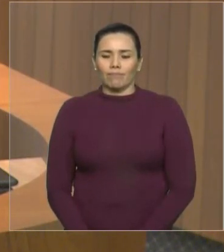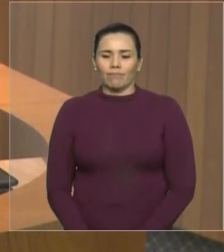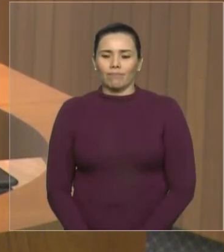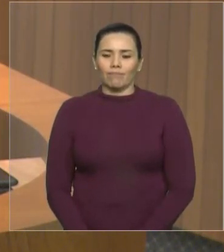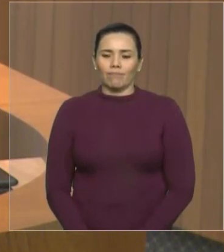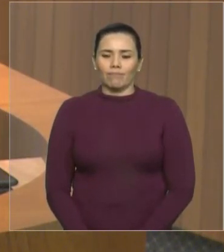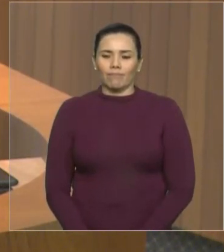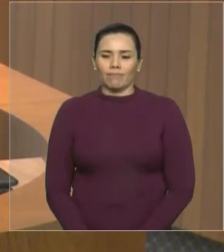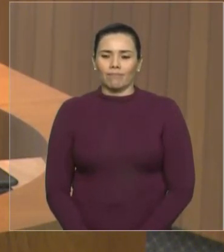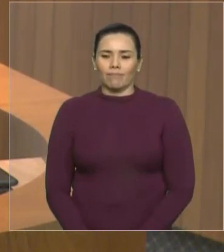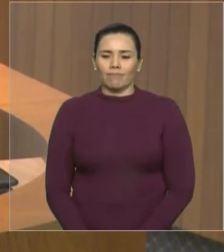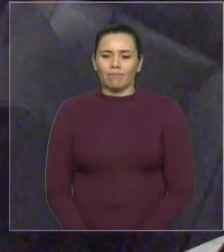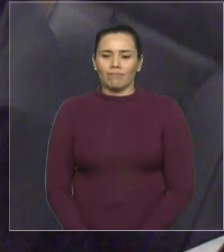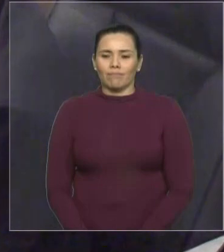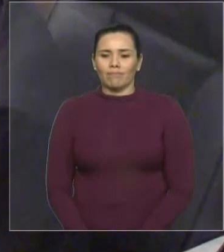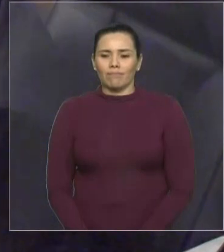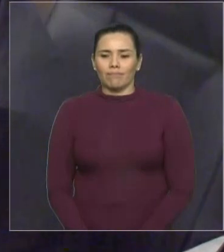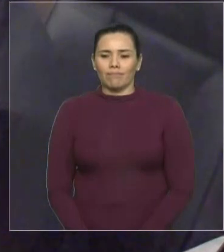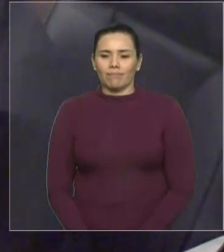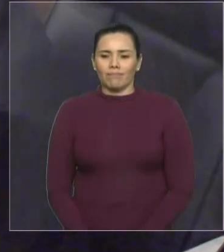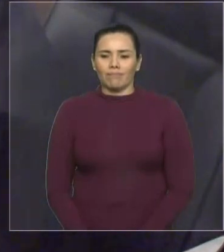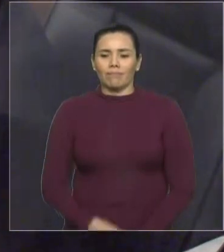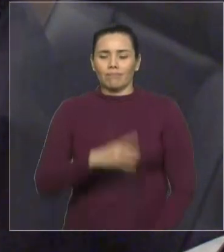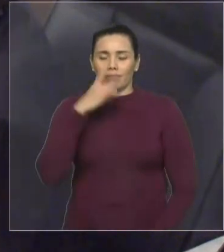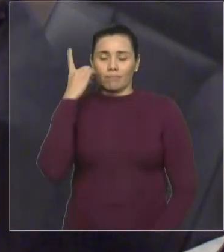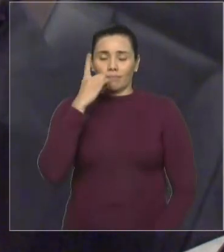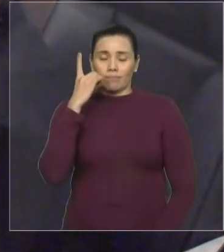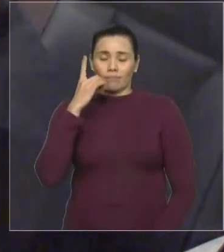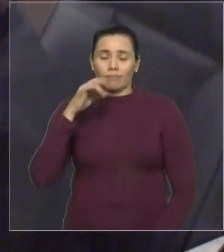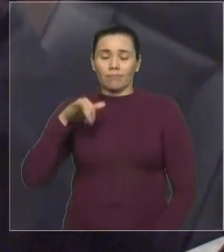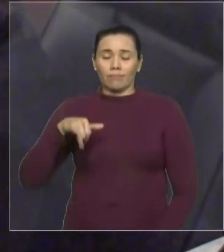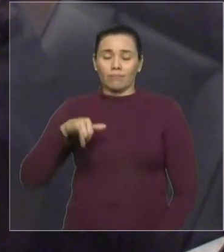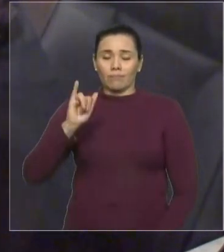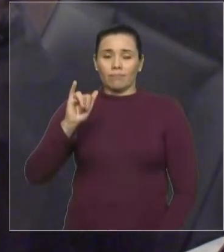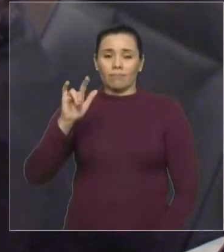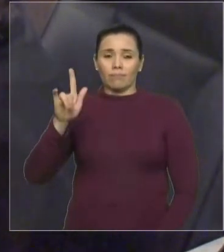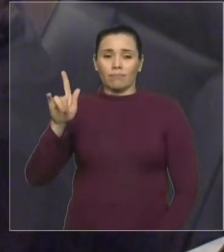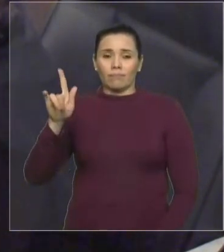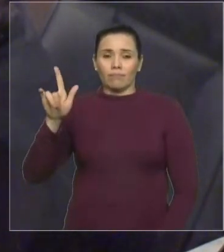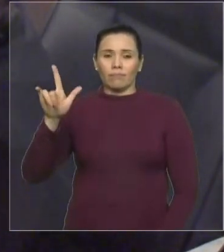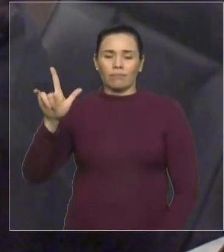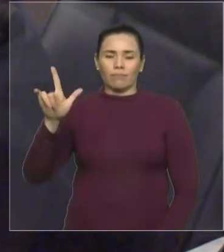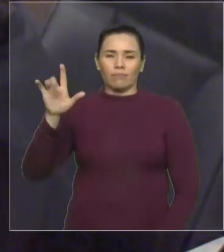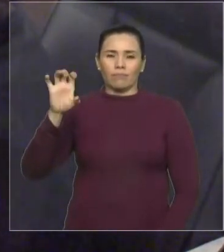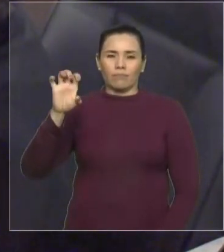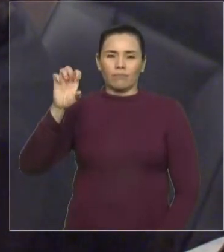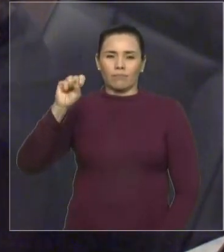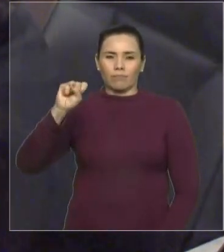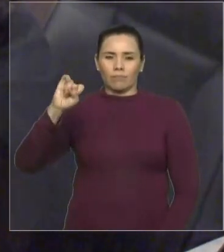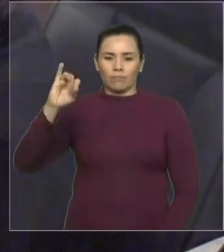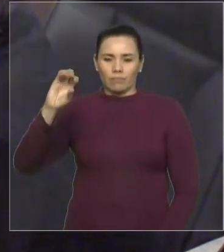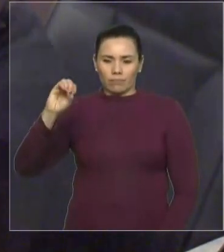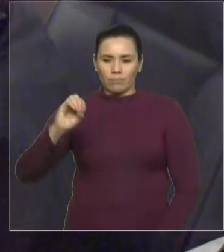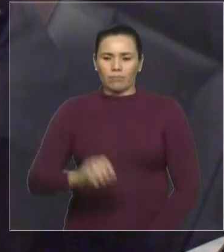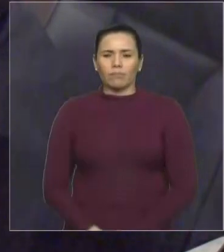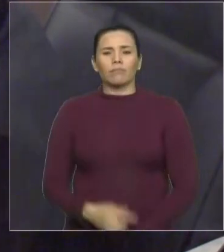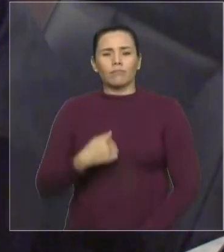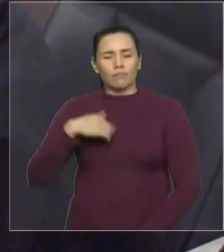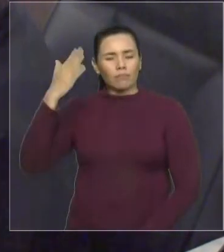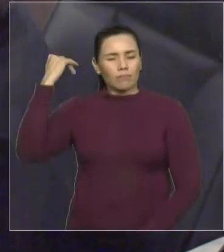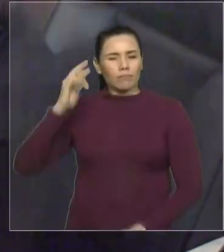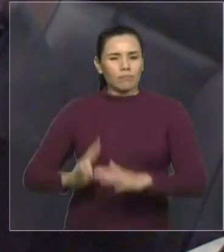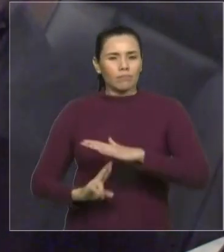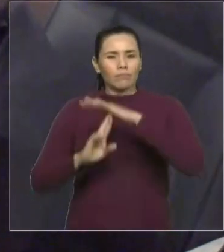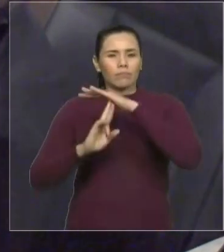Deputado Iglesias, eu tive a felicidade, como reitor da universidade, praticamente construir esse